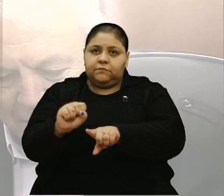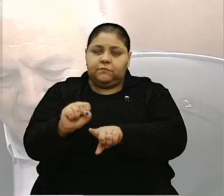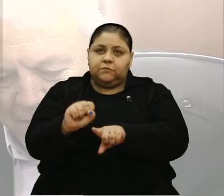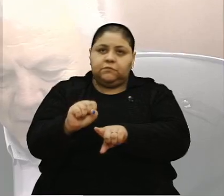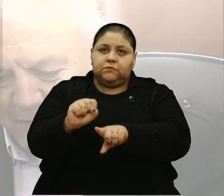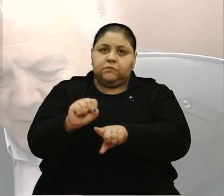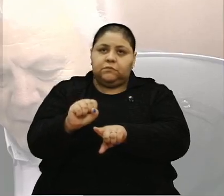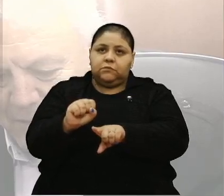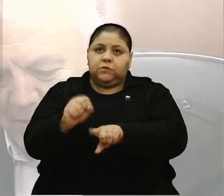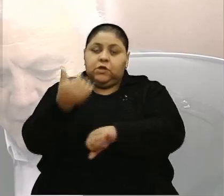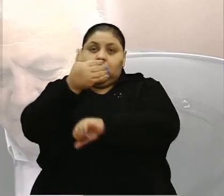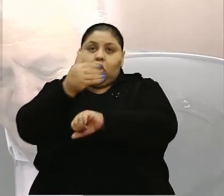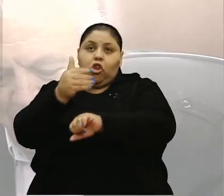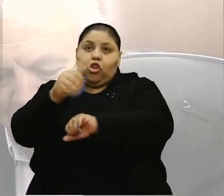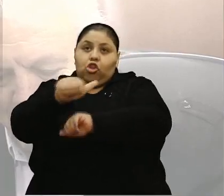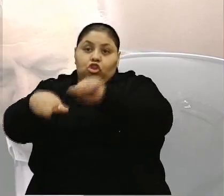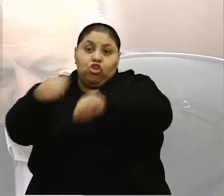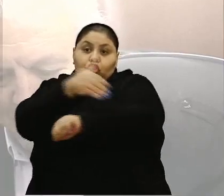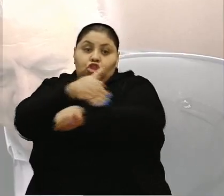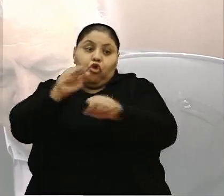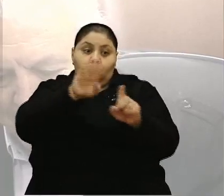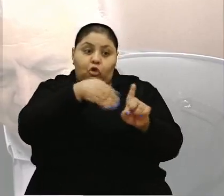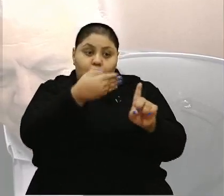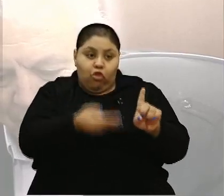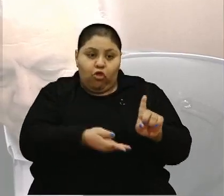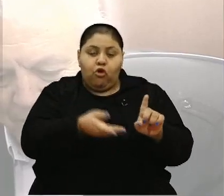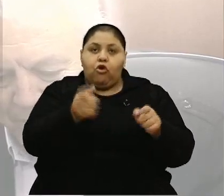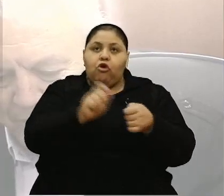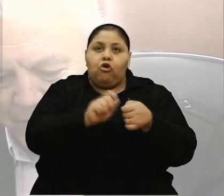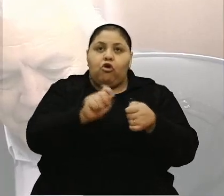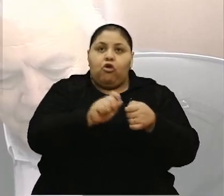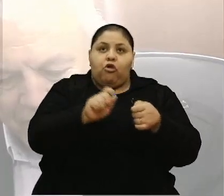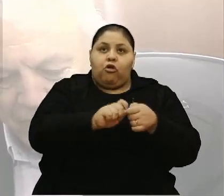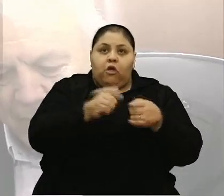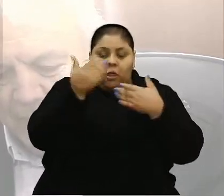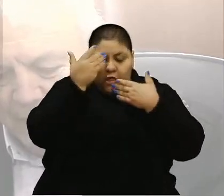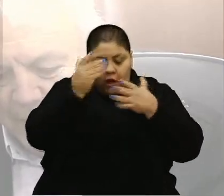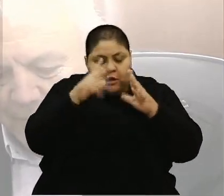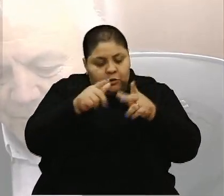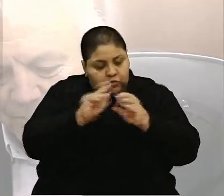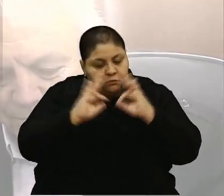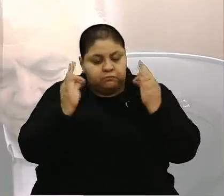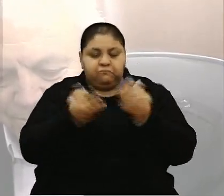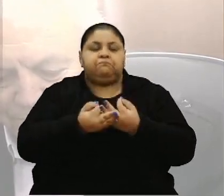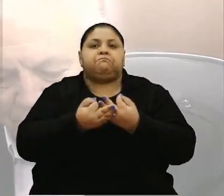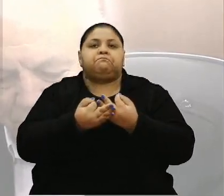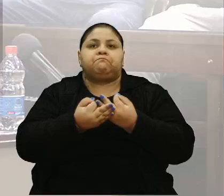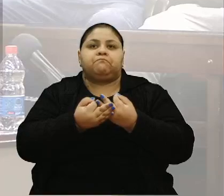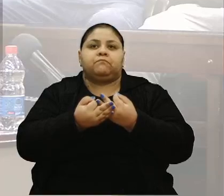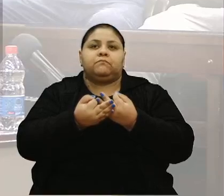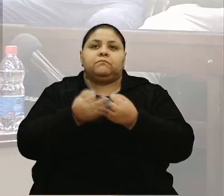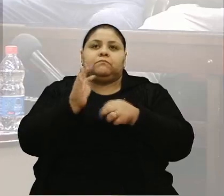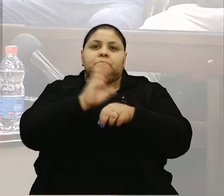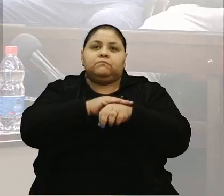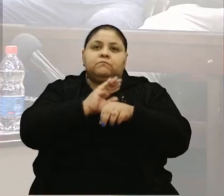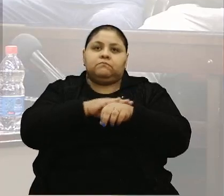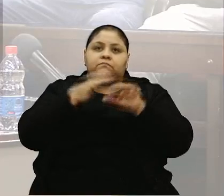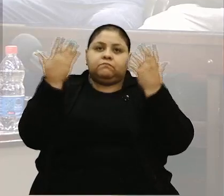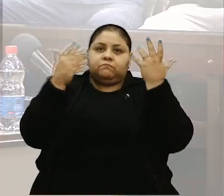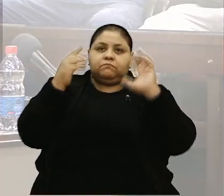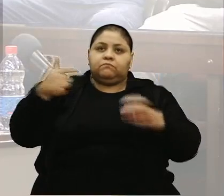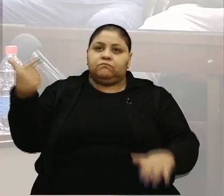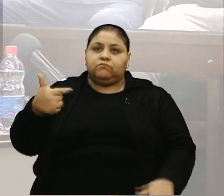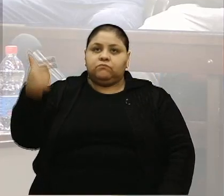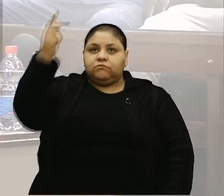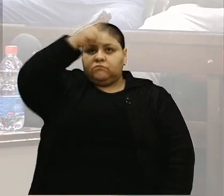Estrada Municipal. Fazer novamente a saudação a todos os familiares, né? E nesse momento eu quero parabenizar o subprefeito aqui, que